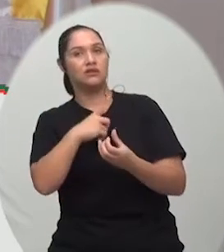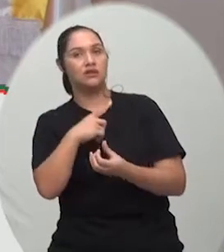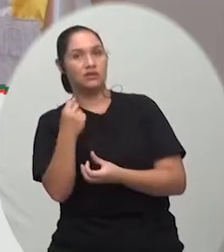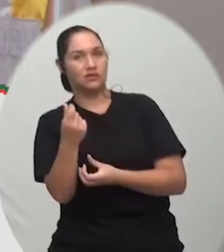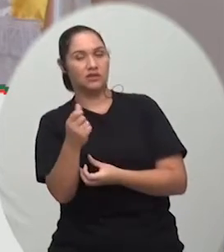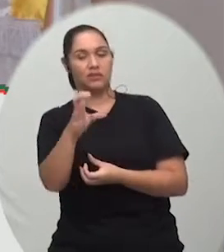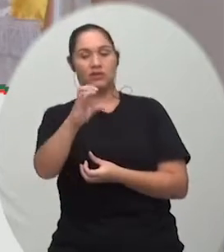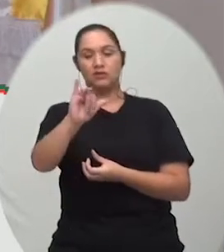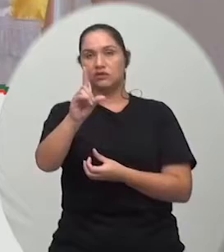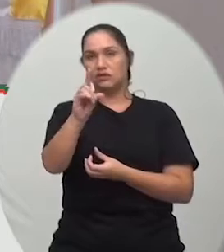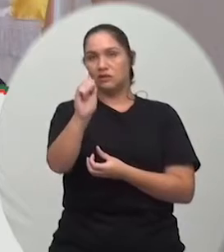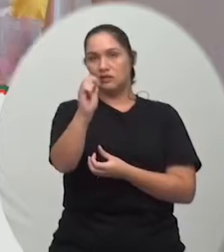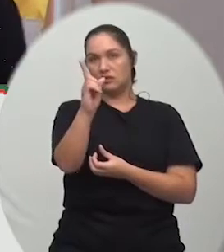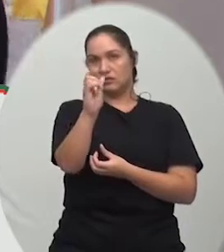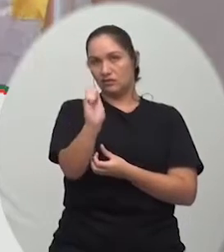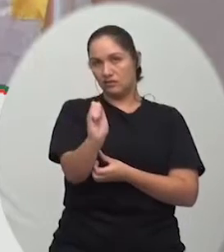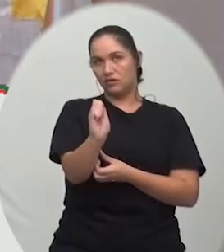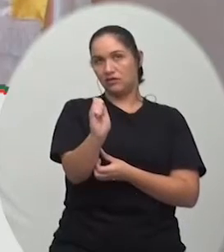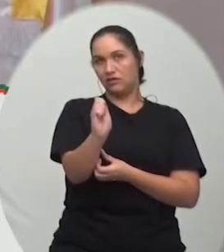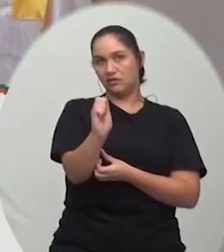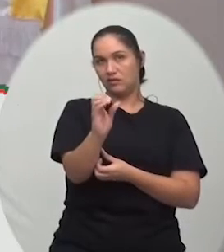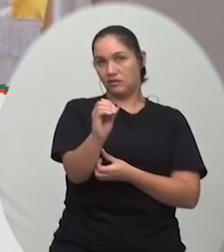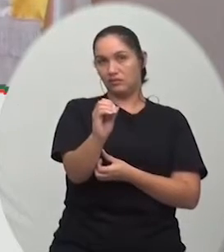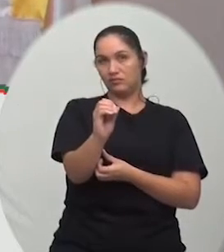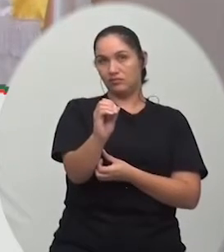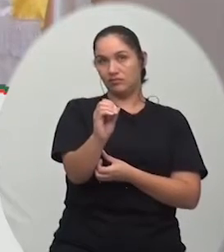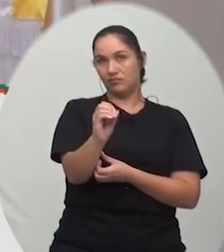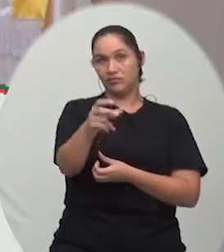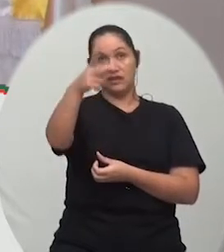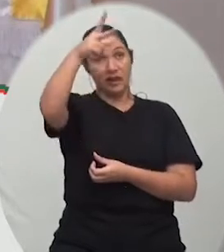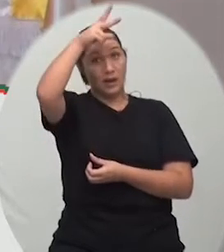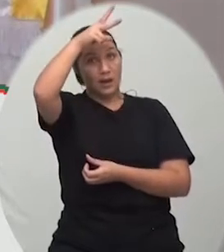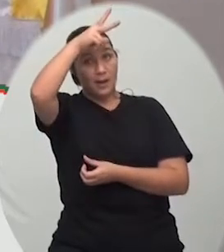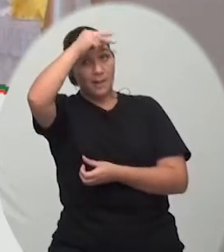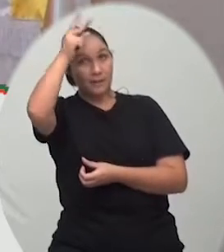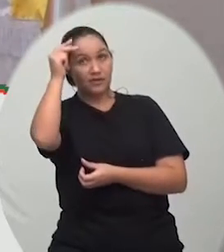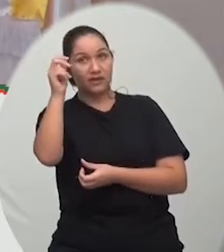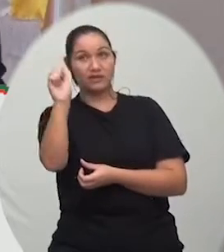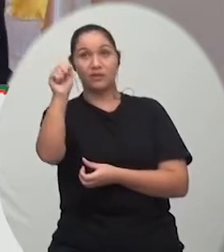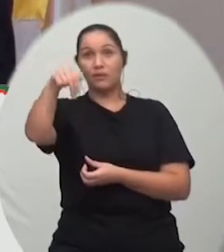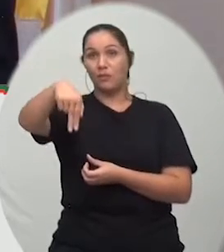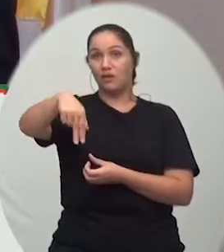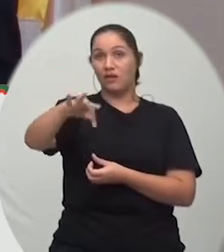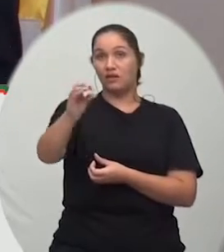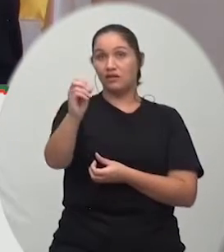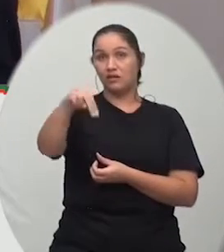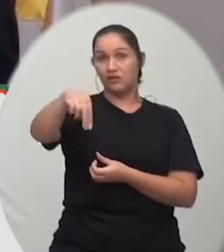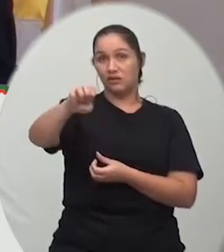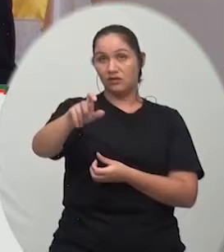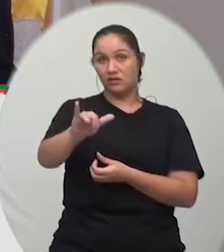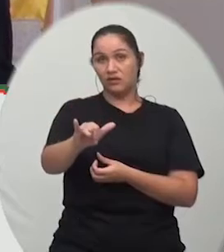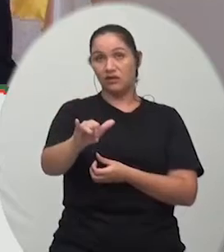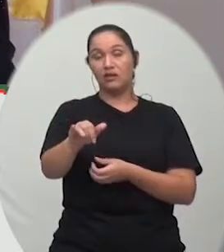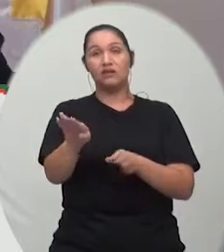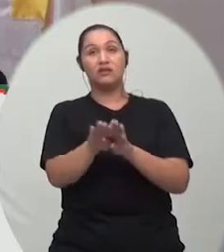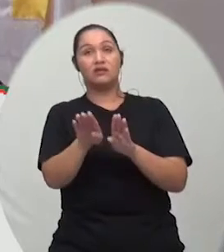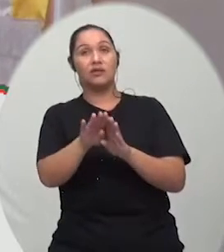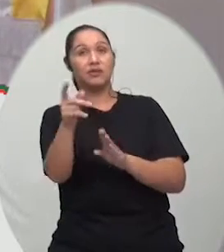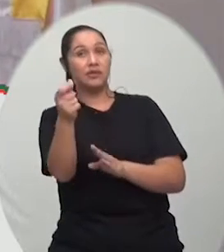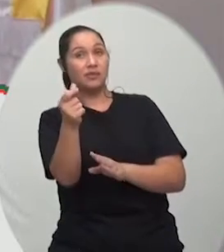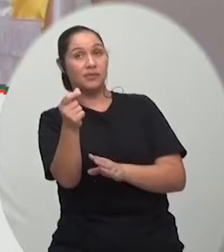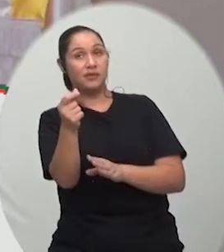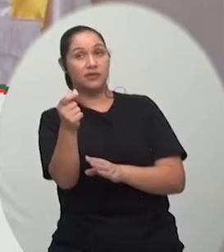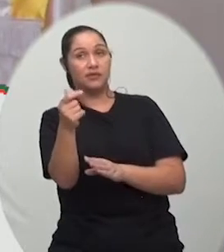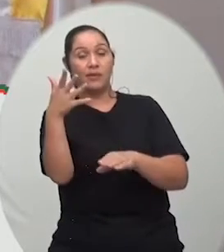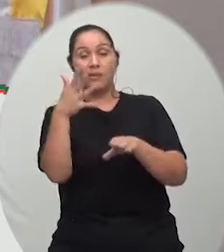prefeito... Orçamento cidadão, prefeito Antonelli. Orçamento participativo, prefeito Décio Góes. Que estão lá